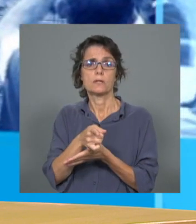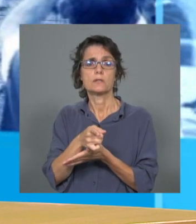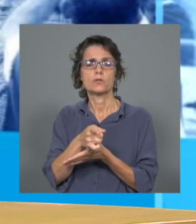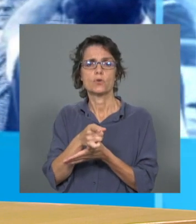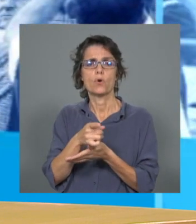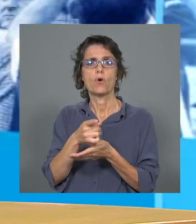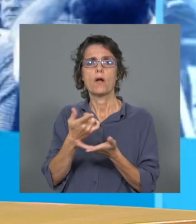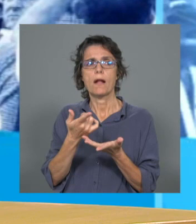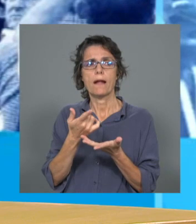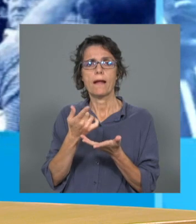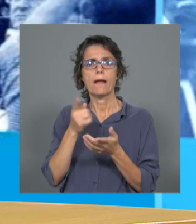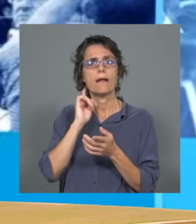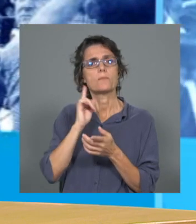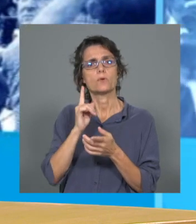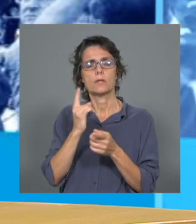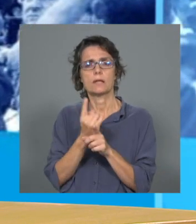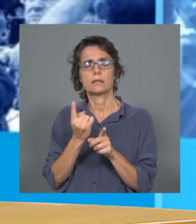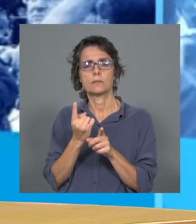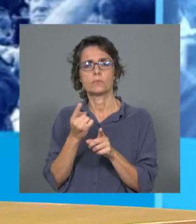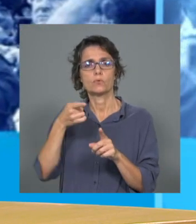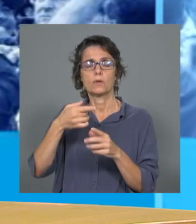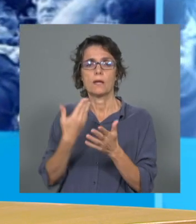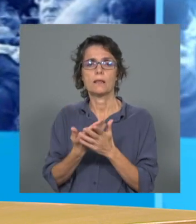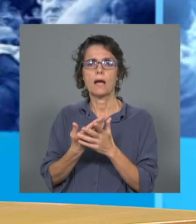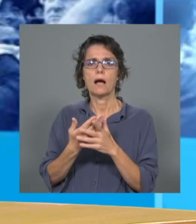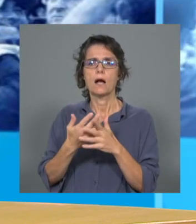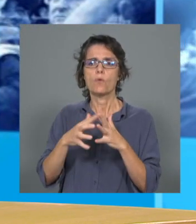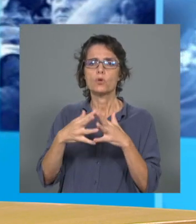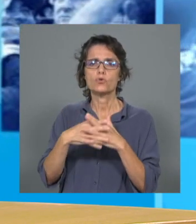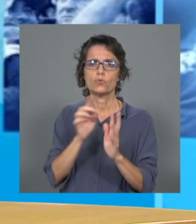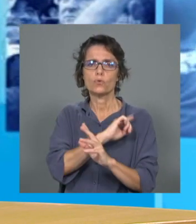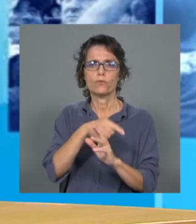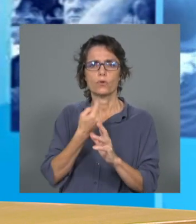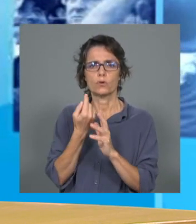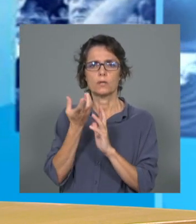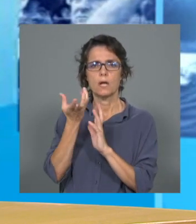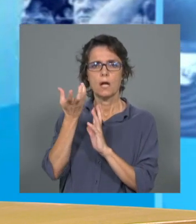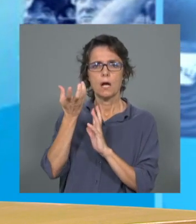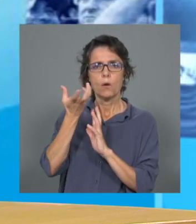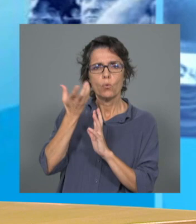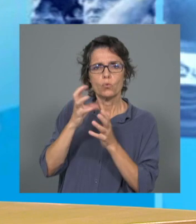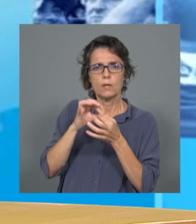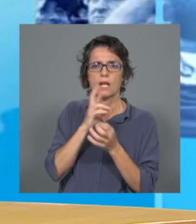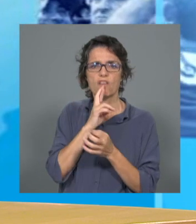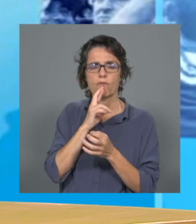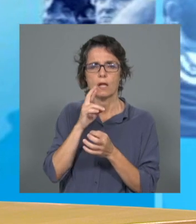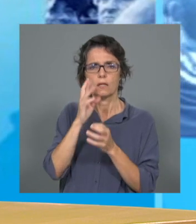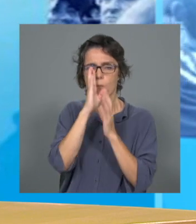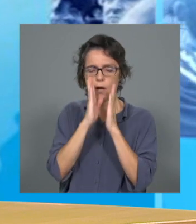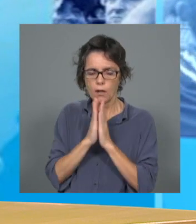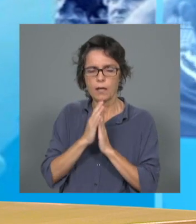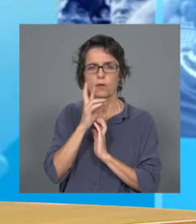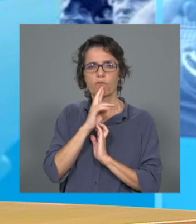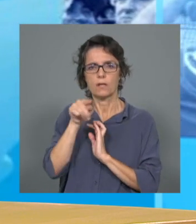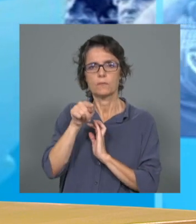instrumento indispensável para a estruturação do culto de Fátima e para a sua difusão no mundo. Sem perder de vista, naturalmente, uma